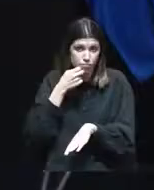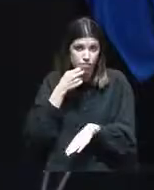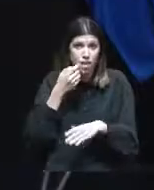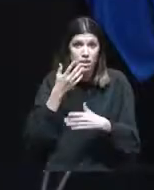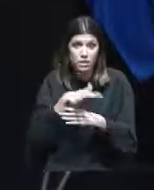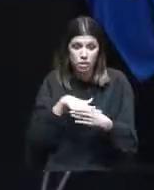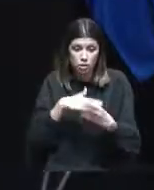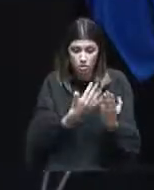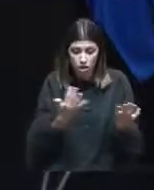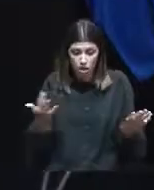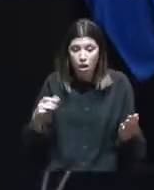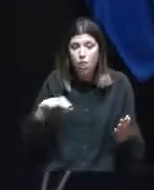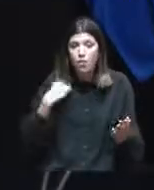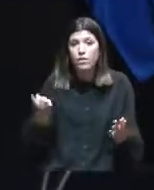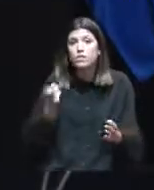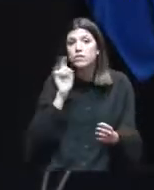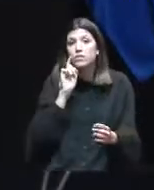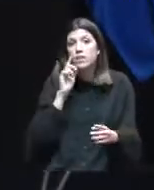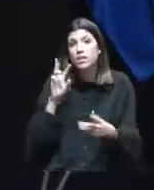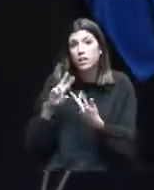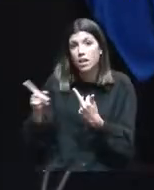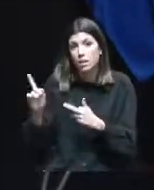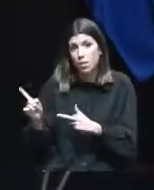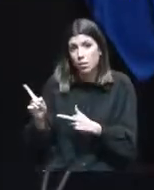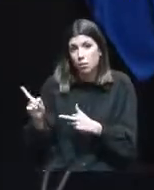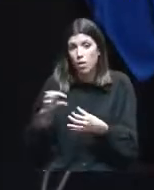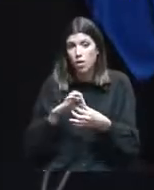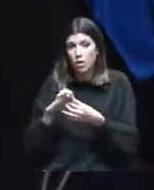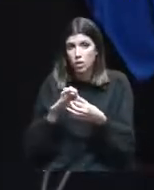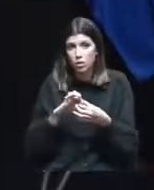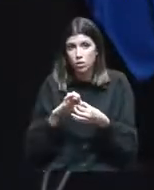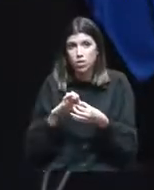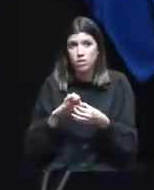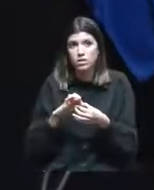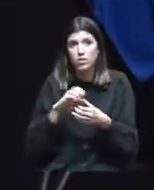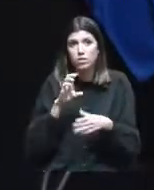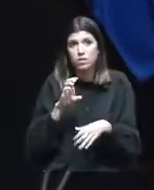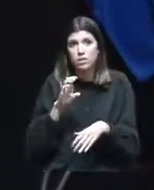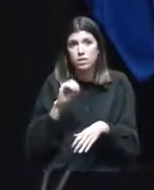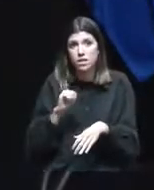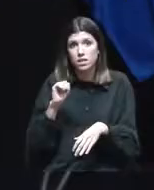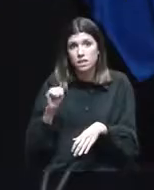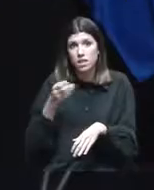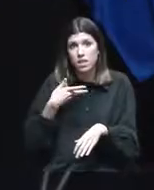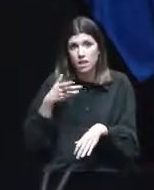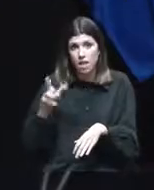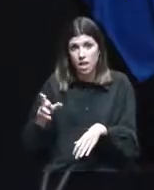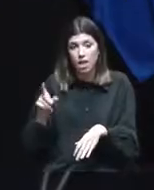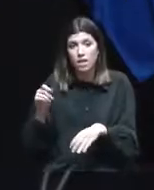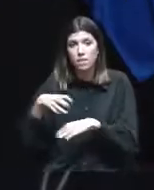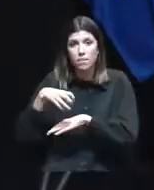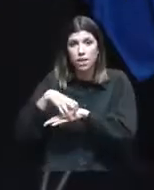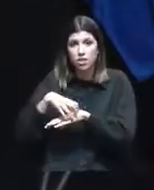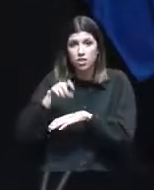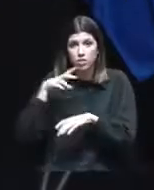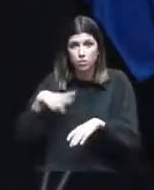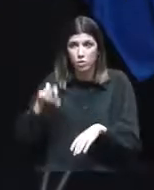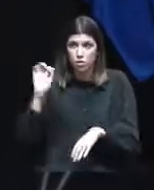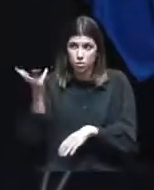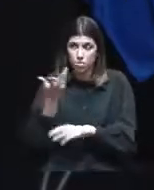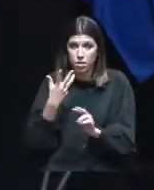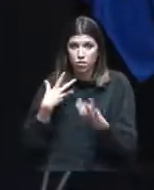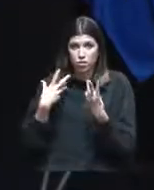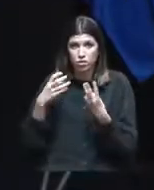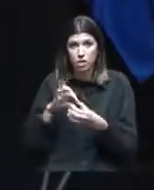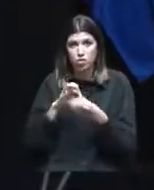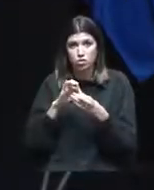estas situações, os Verdes defendem que a Câmara, em articulação com a CCDR, LVT e a Agência Portuguesa do Ambiente,